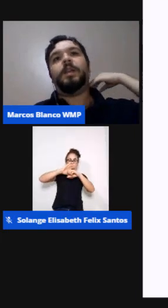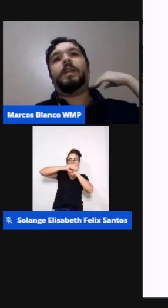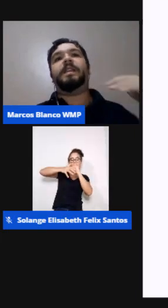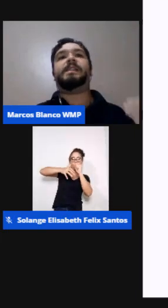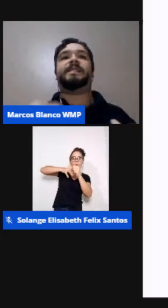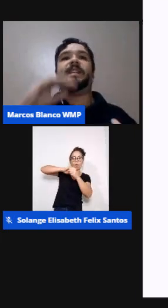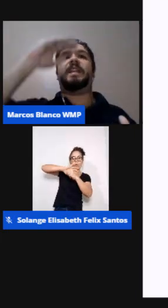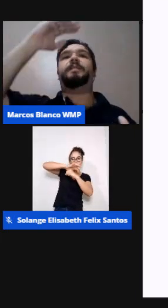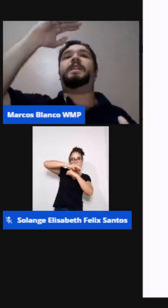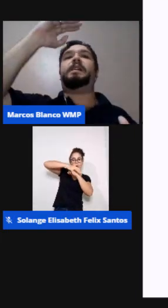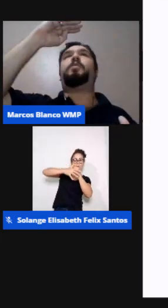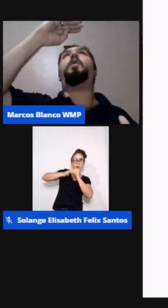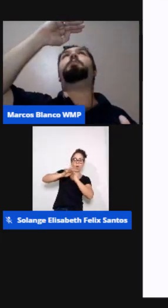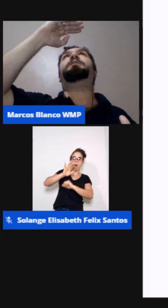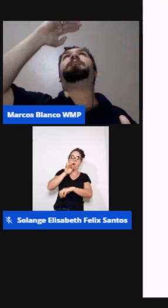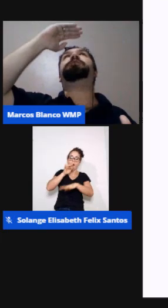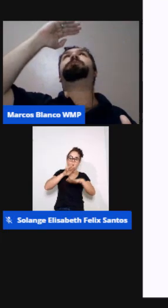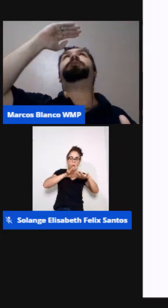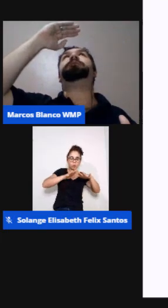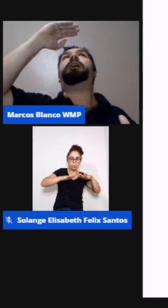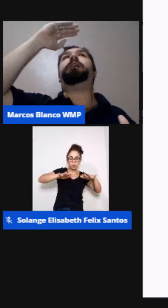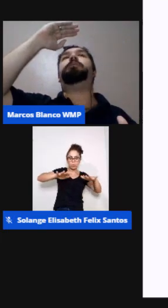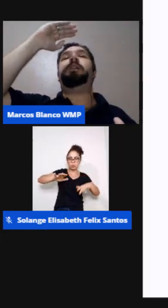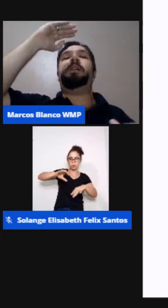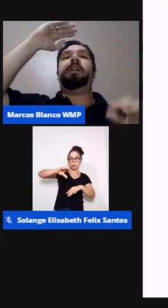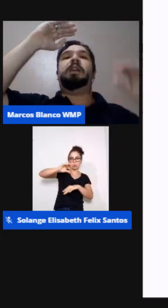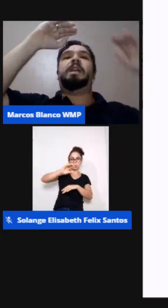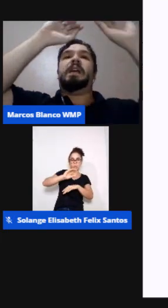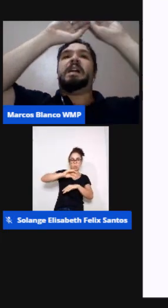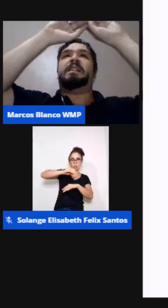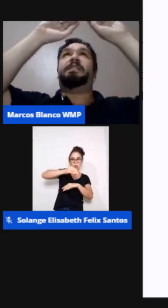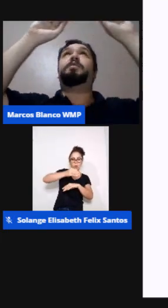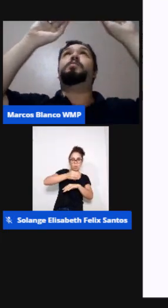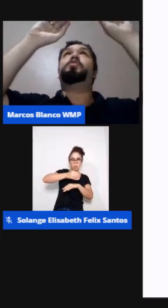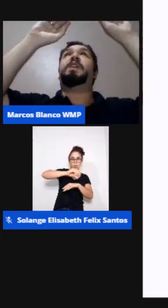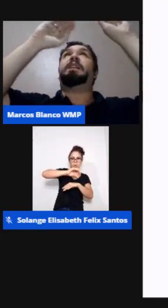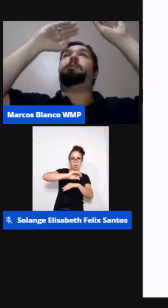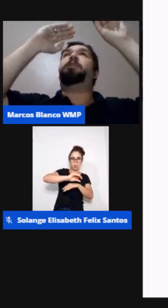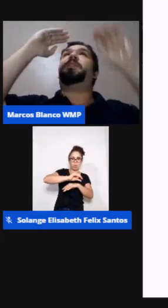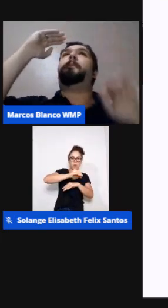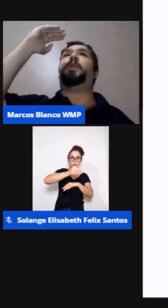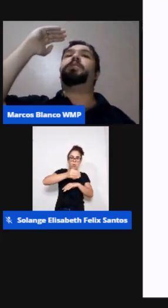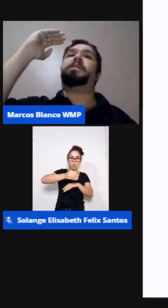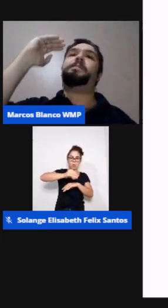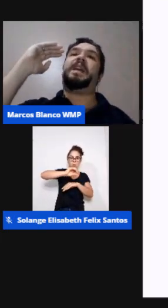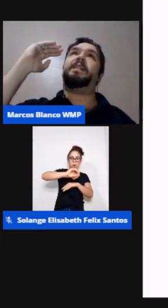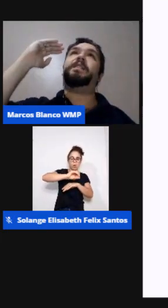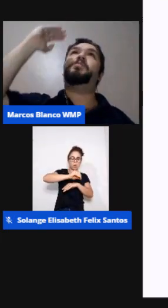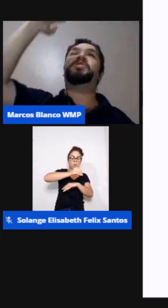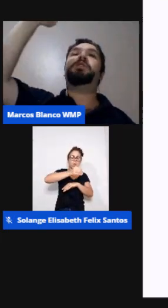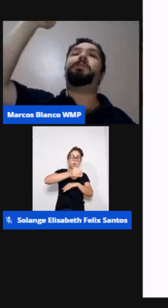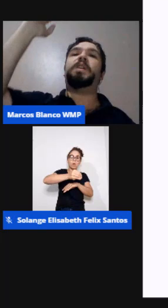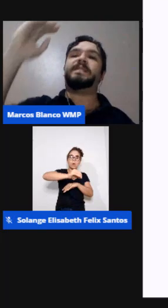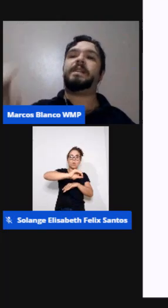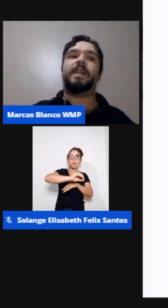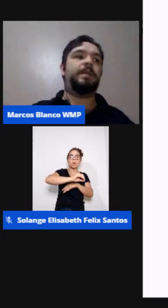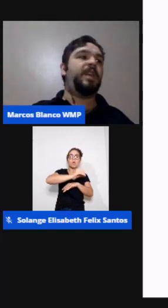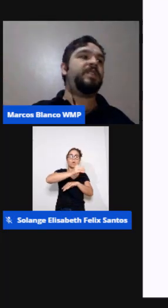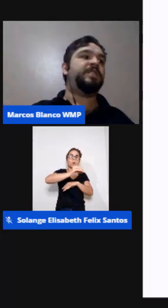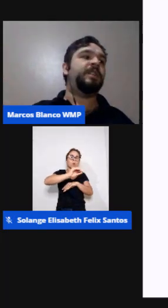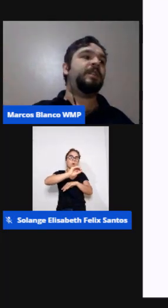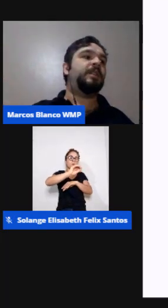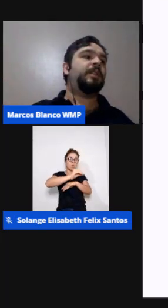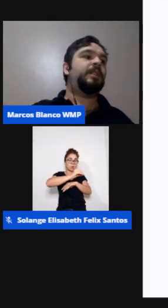inferior. E assim que ela fica, como ela fica na superfície d'água, assim que ela também fica pronta para que o mosquito